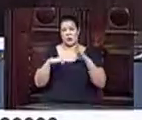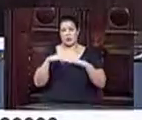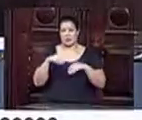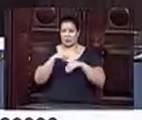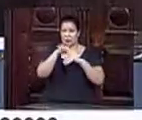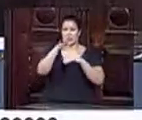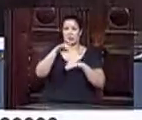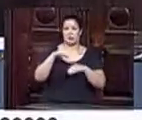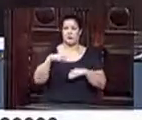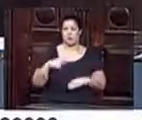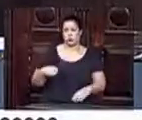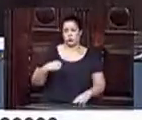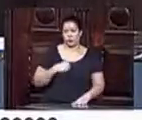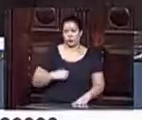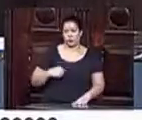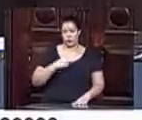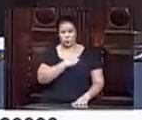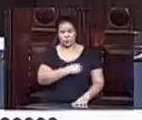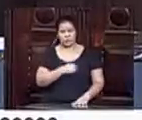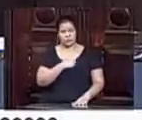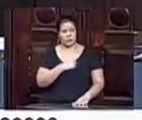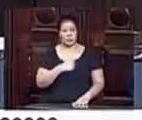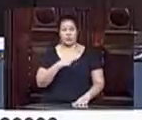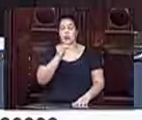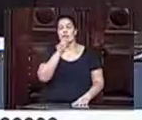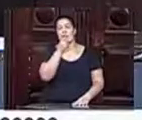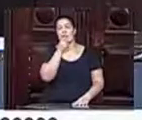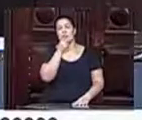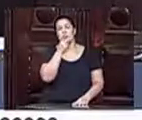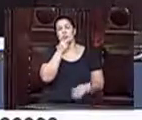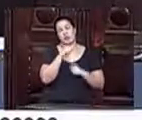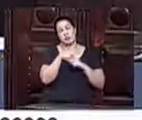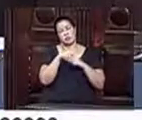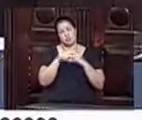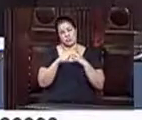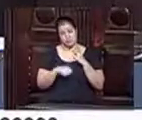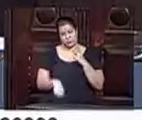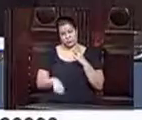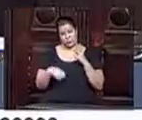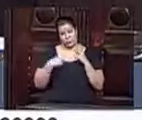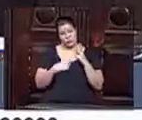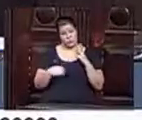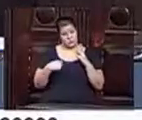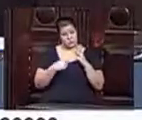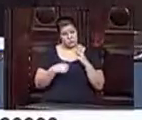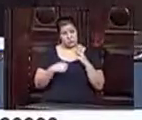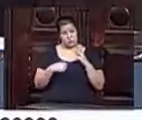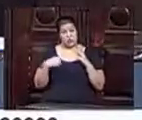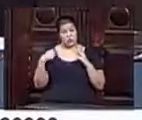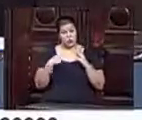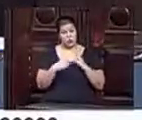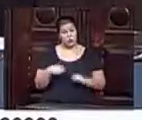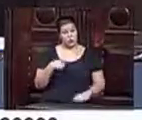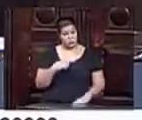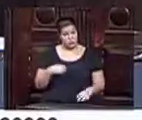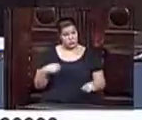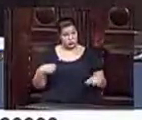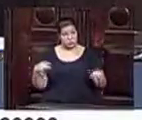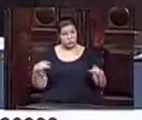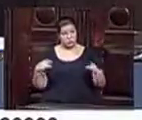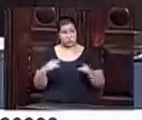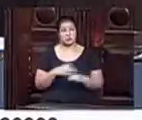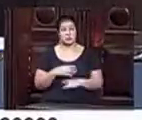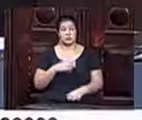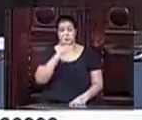ultrassom. Ele demora 2 a 3 meses para fazer uma ultrassom. Da ultrassom, essa paciente